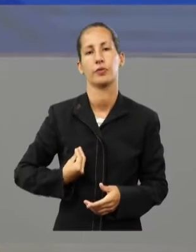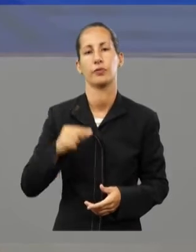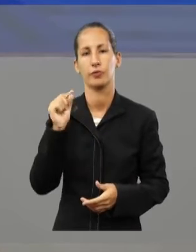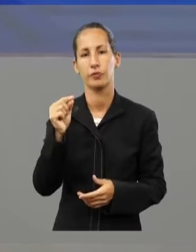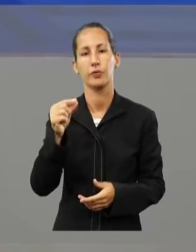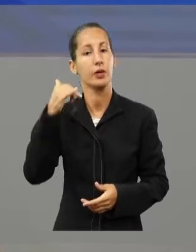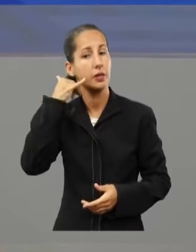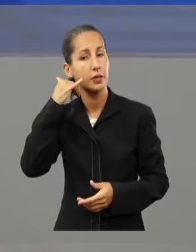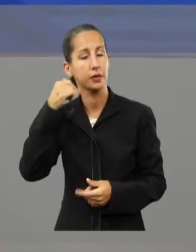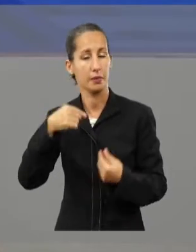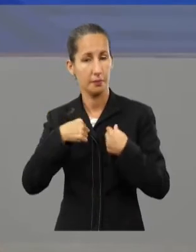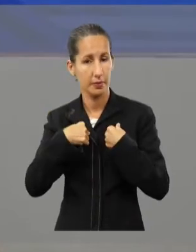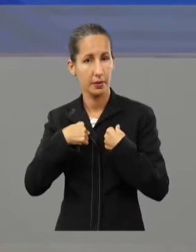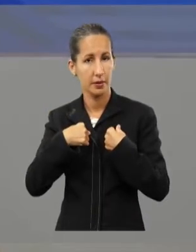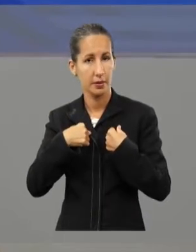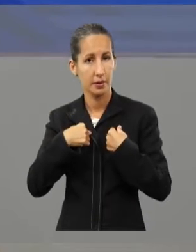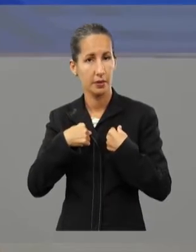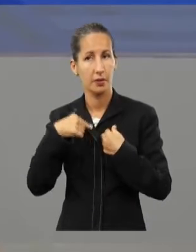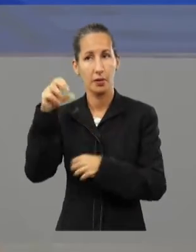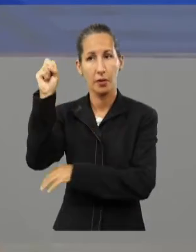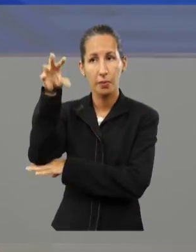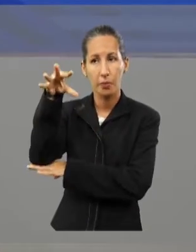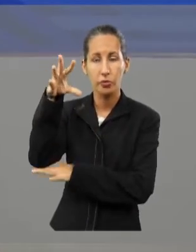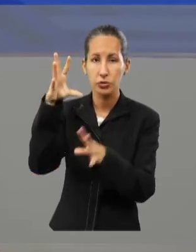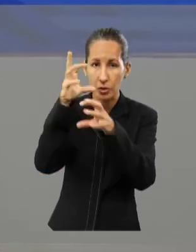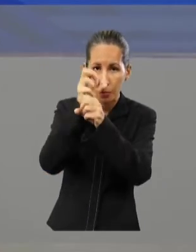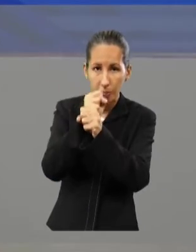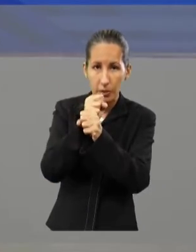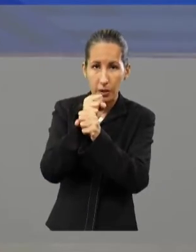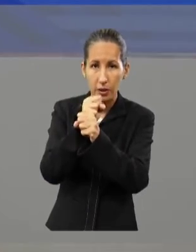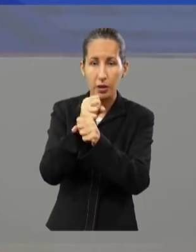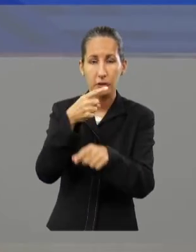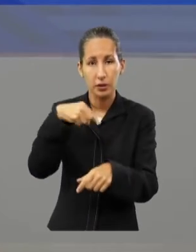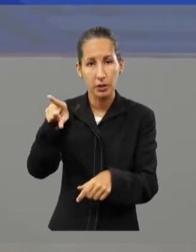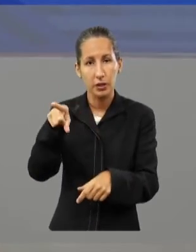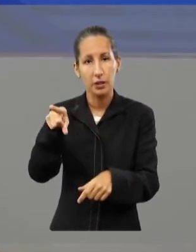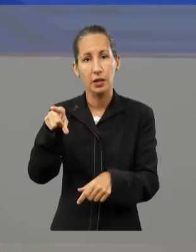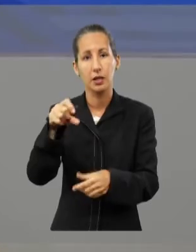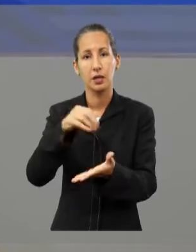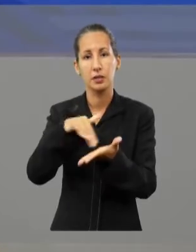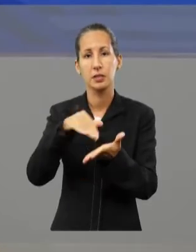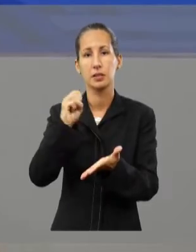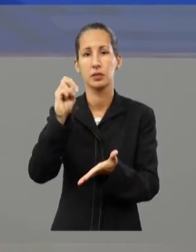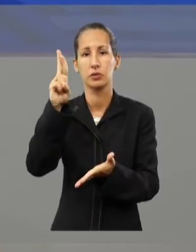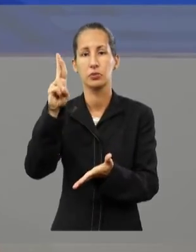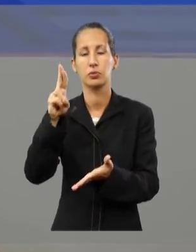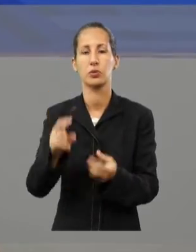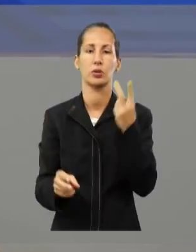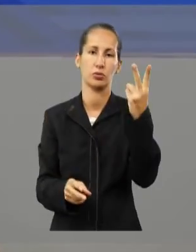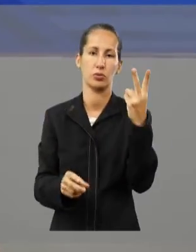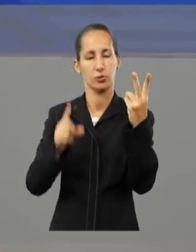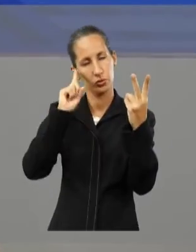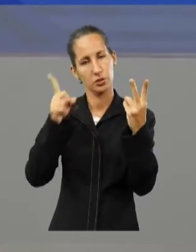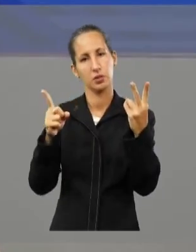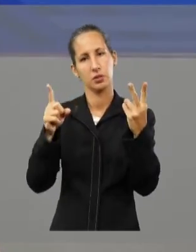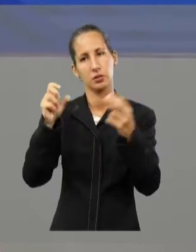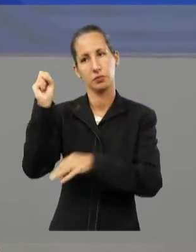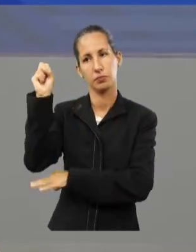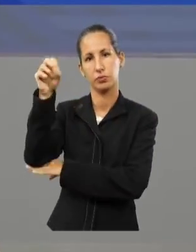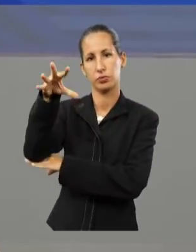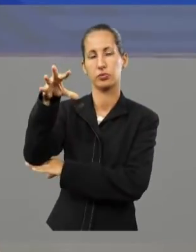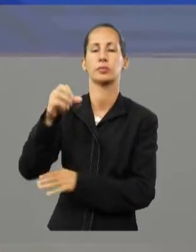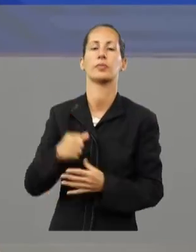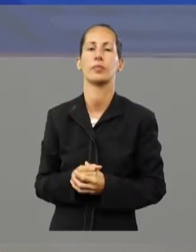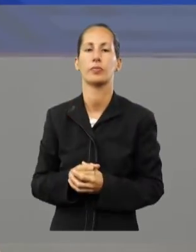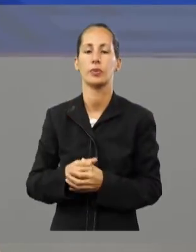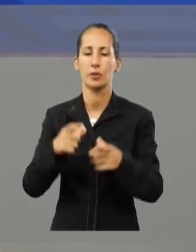olha, liga para mim, se é um posto queimado, noto o número que eu vou na censura lá, com 2 dias, acendo.